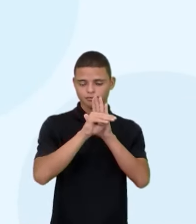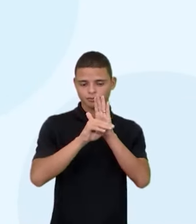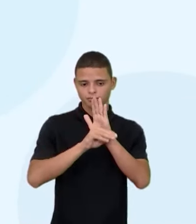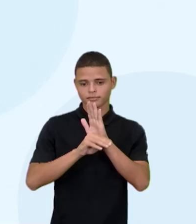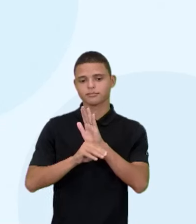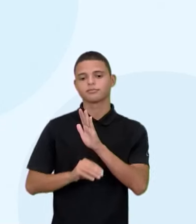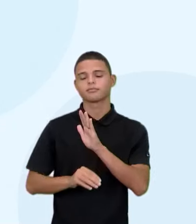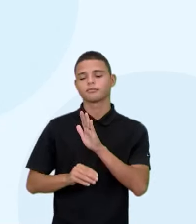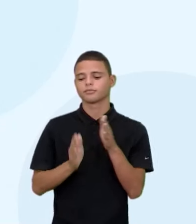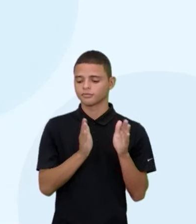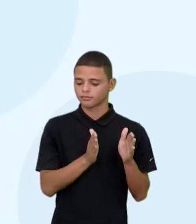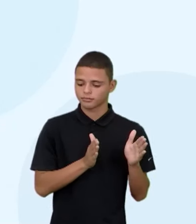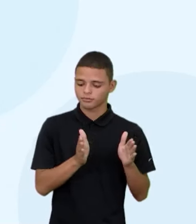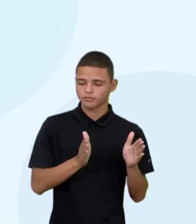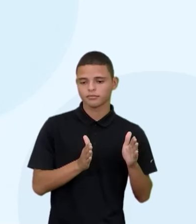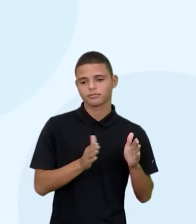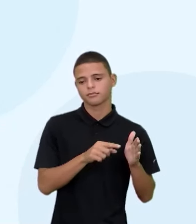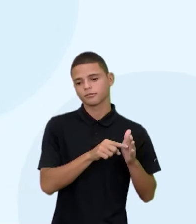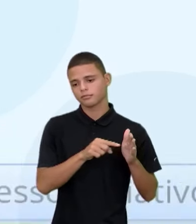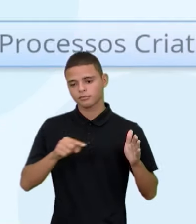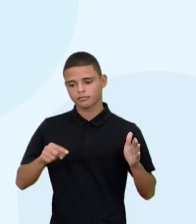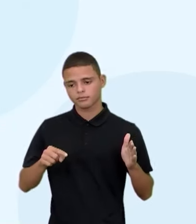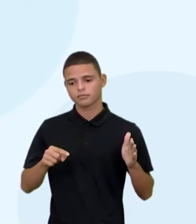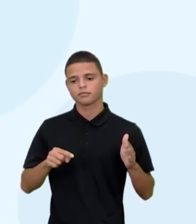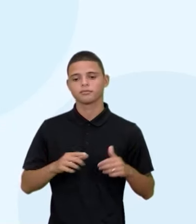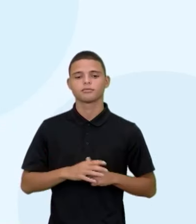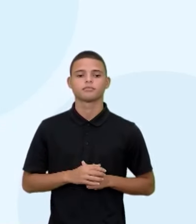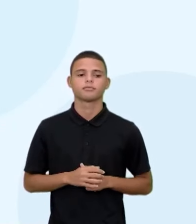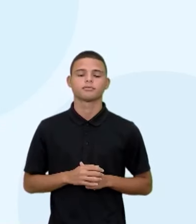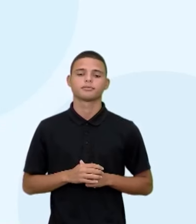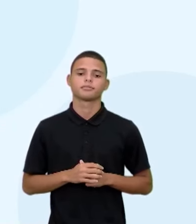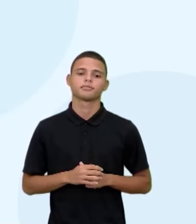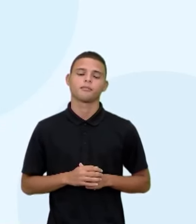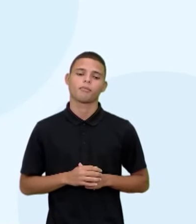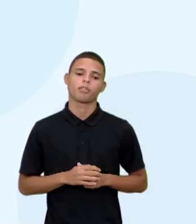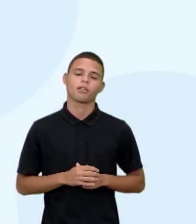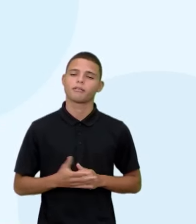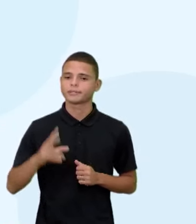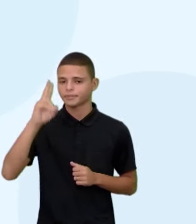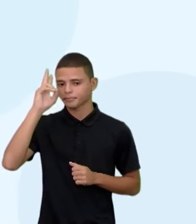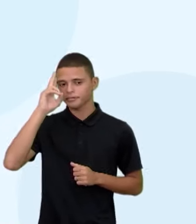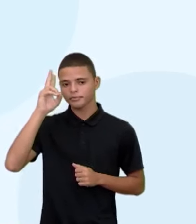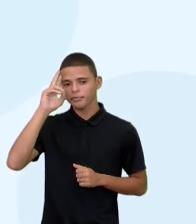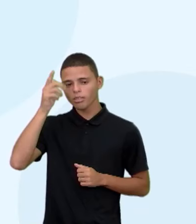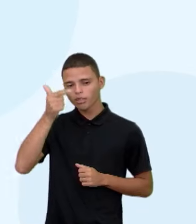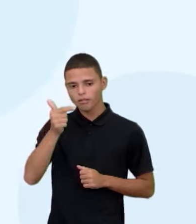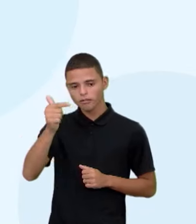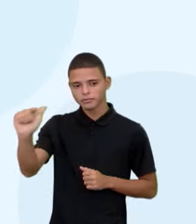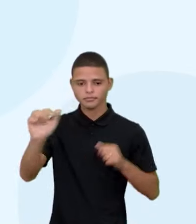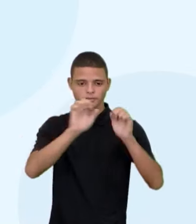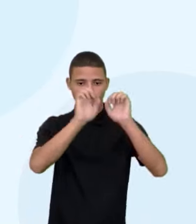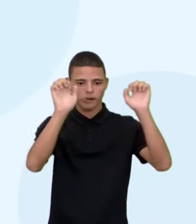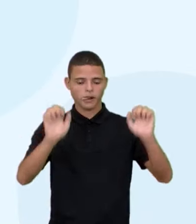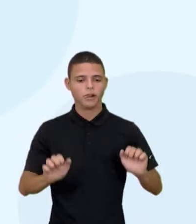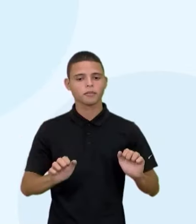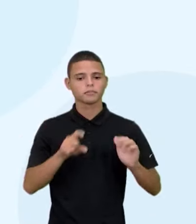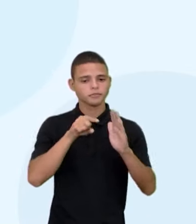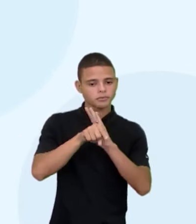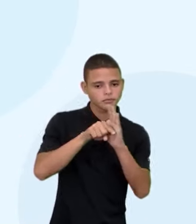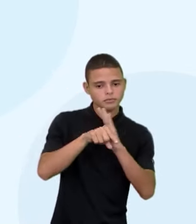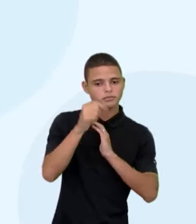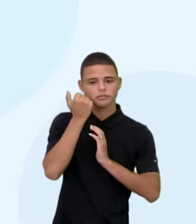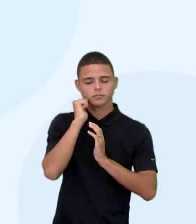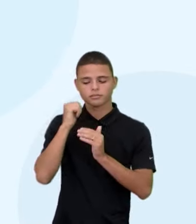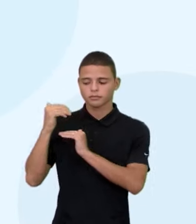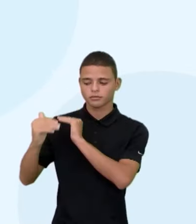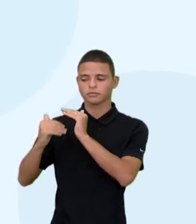avaliação com sugestão das rubricas. Relembrando novamente, nossos eixos estruturantes são investigação científica